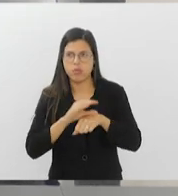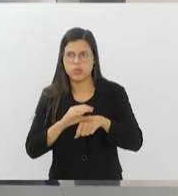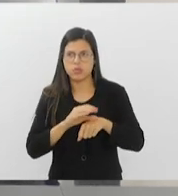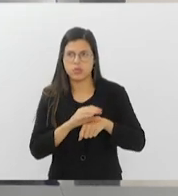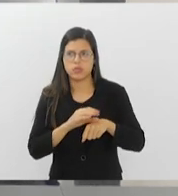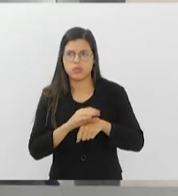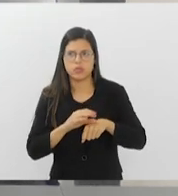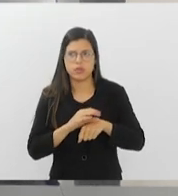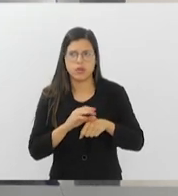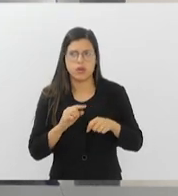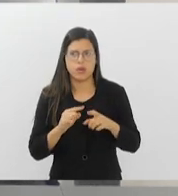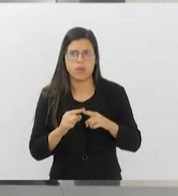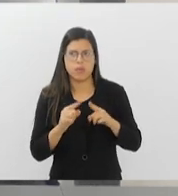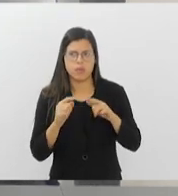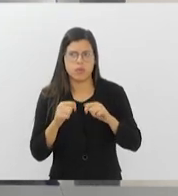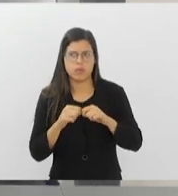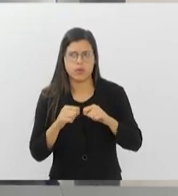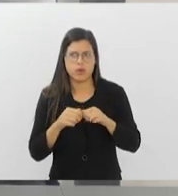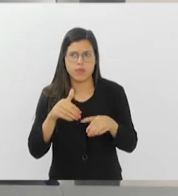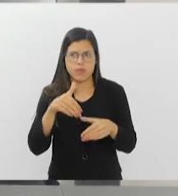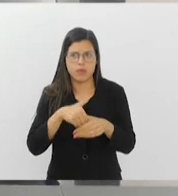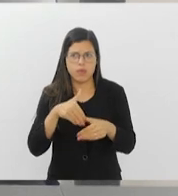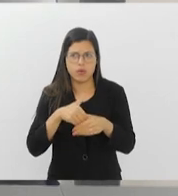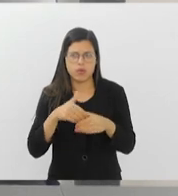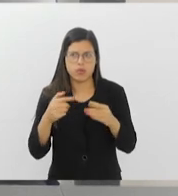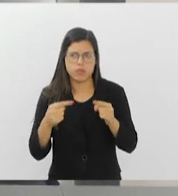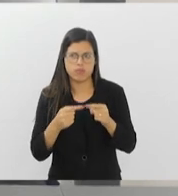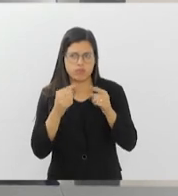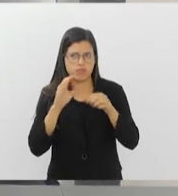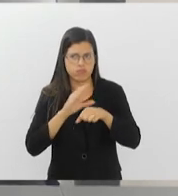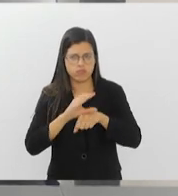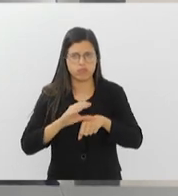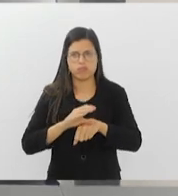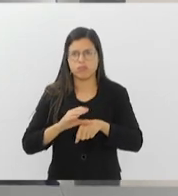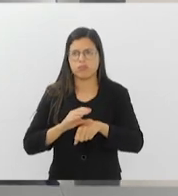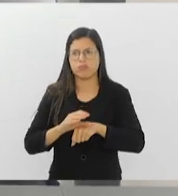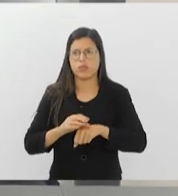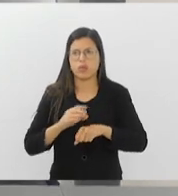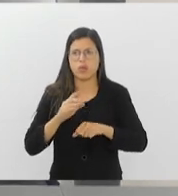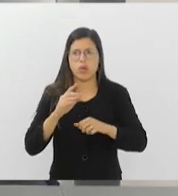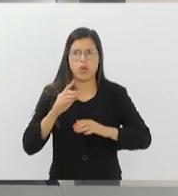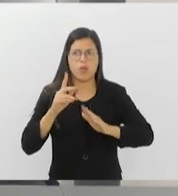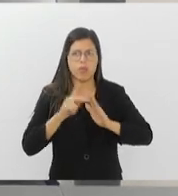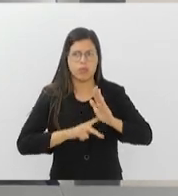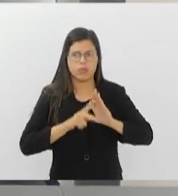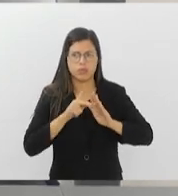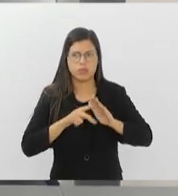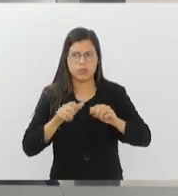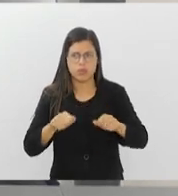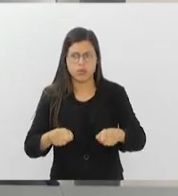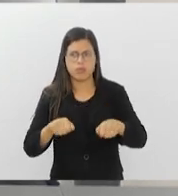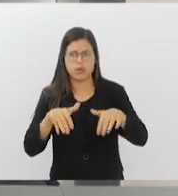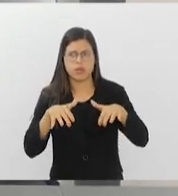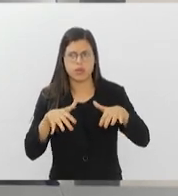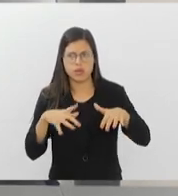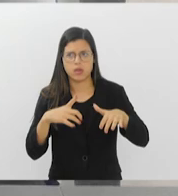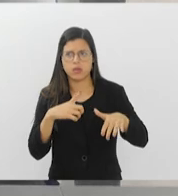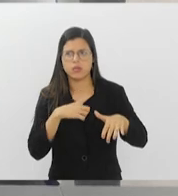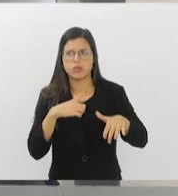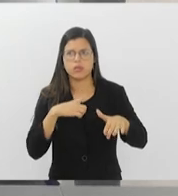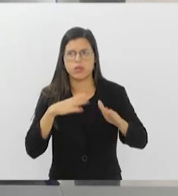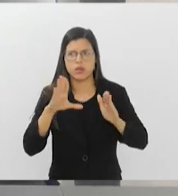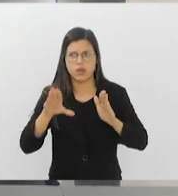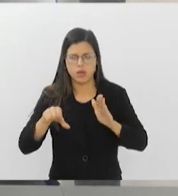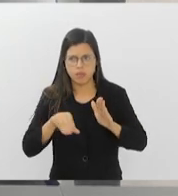em especial, faria o meu voto pela constitucionalidade, levaria o projeto a plenário, receberia uma rodada de emendas